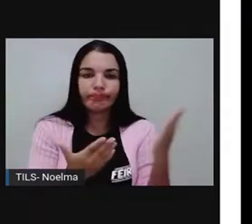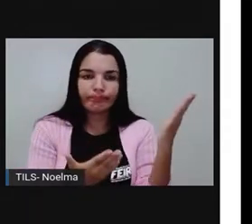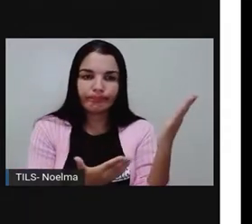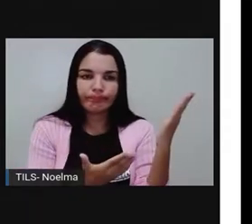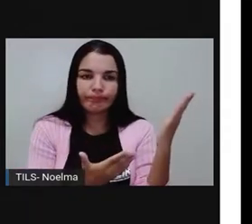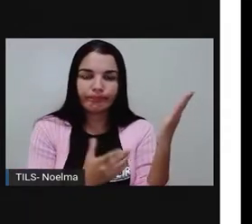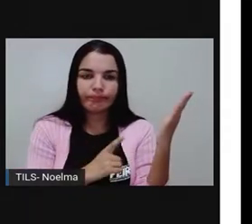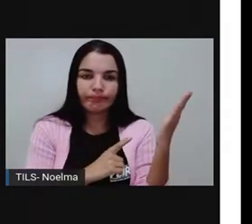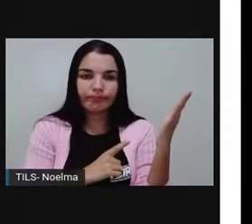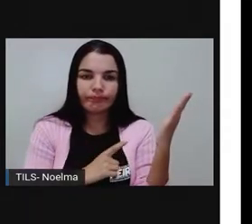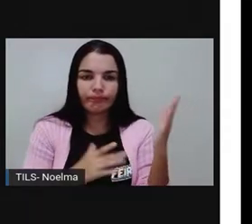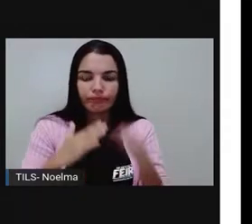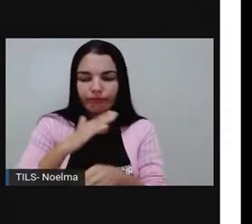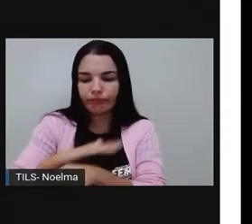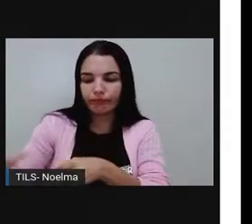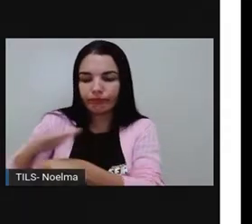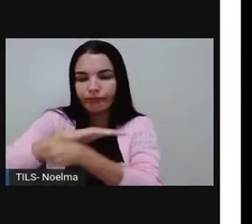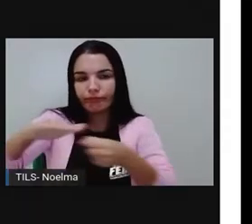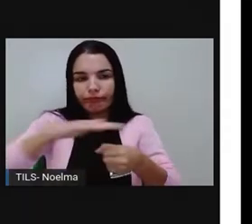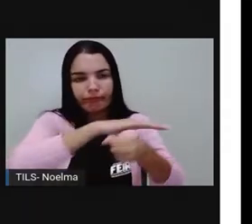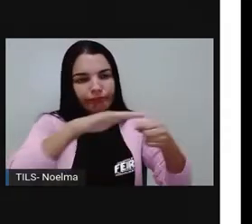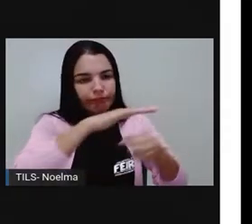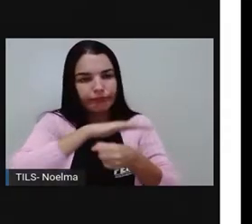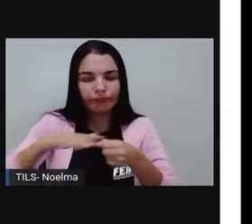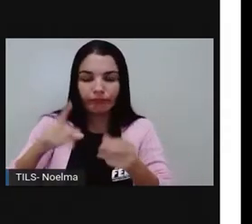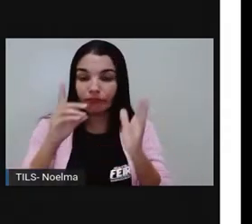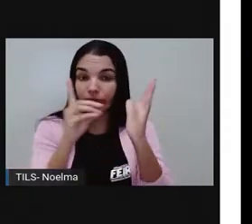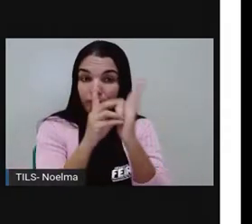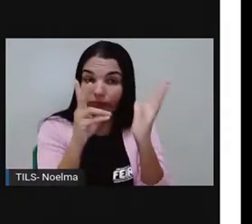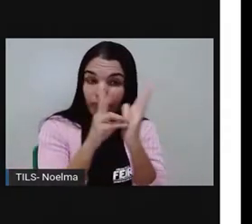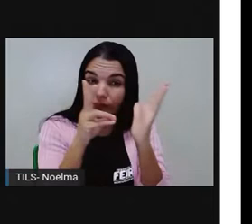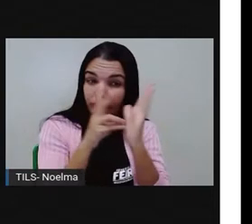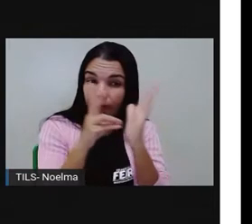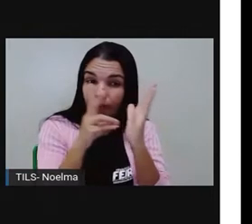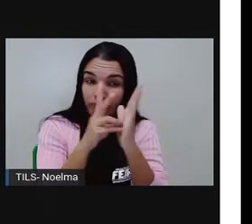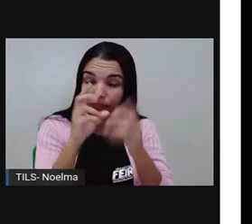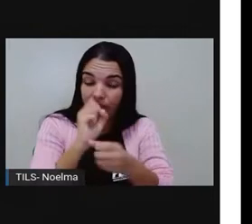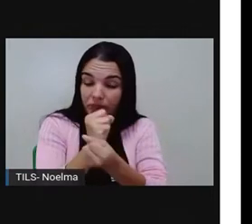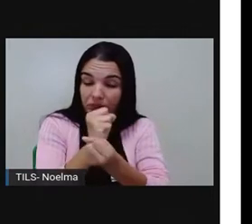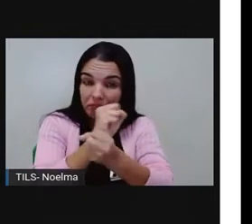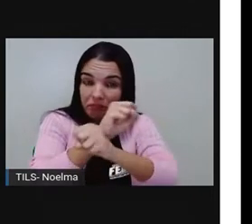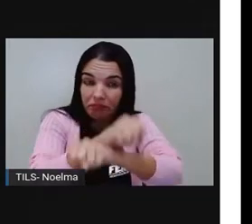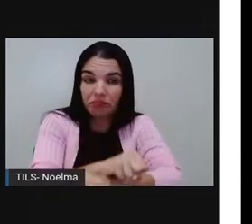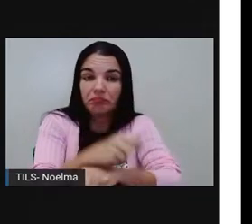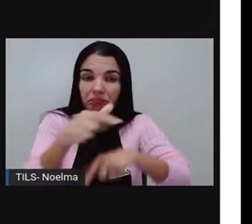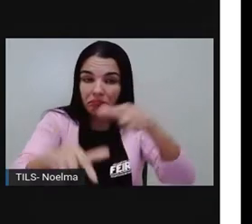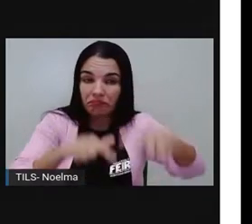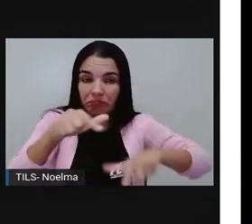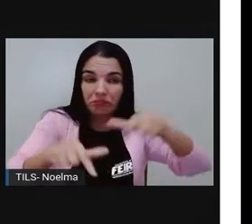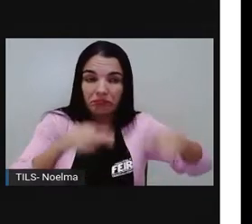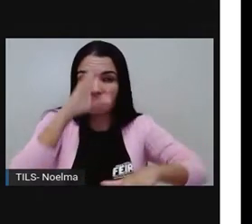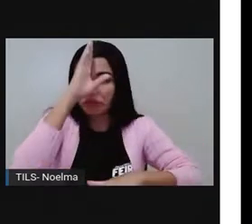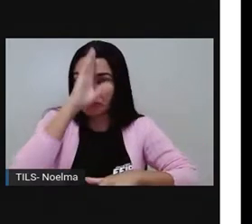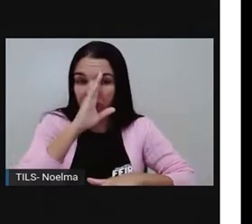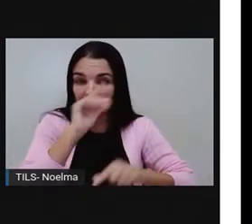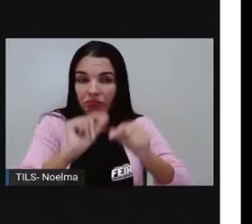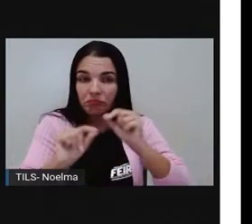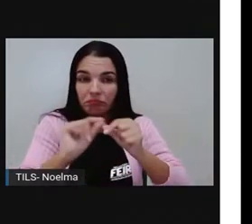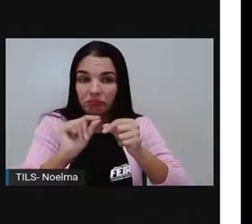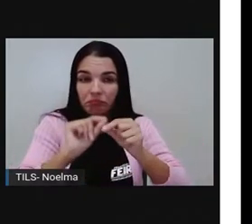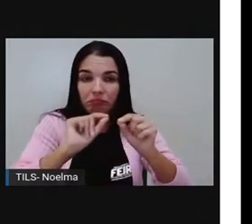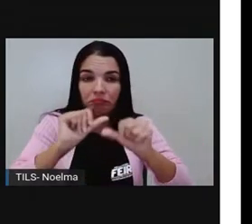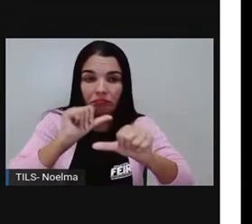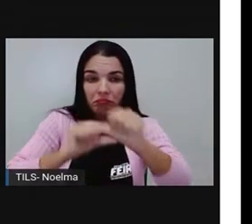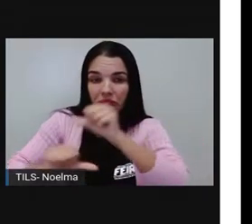costas brasileiras pela mão de obra indígena. Os índios trabalhavam de graça. Em troca, recebiam